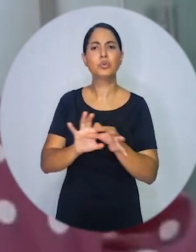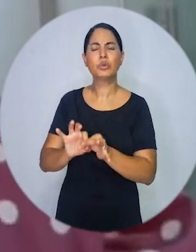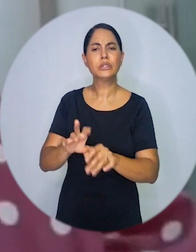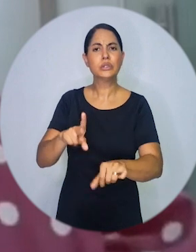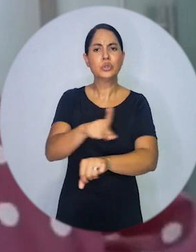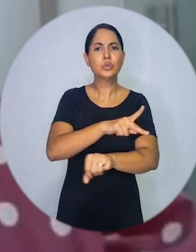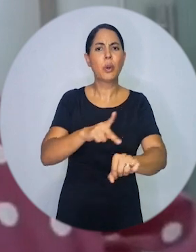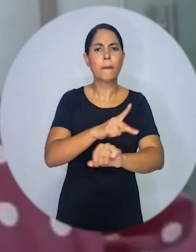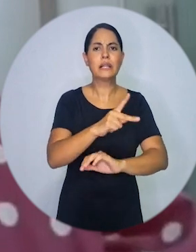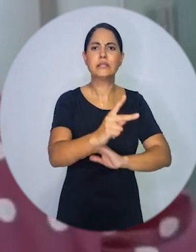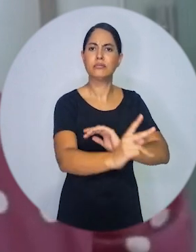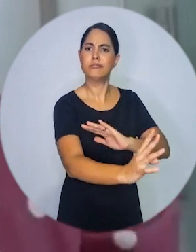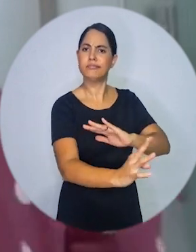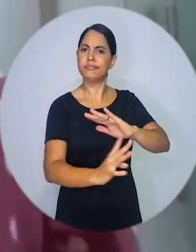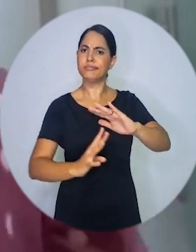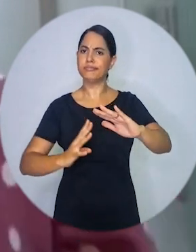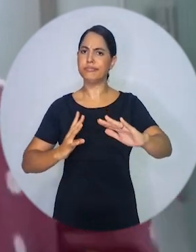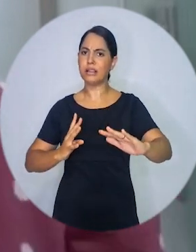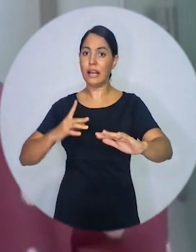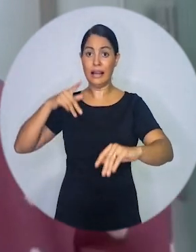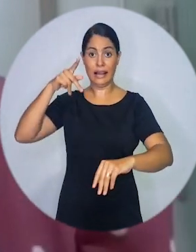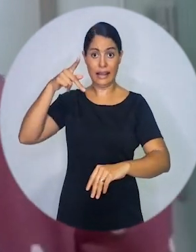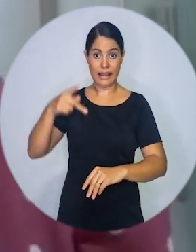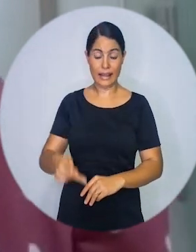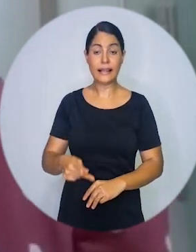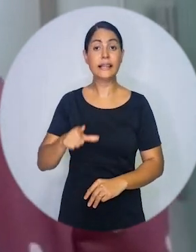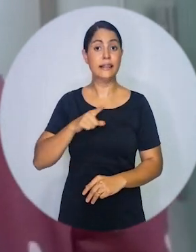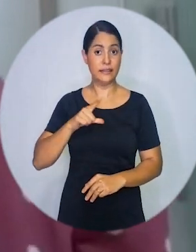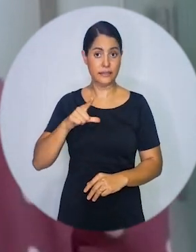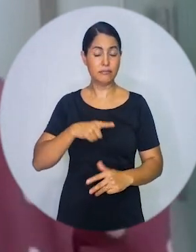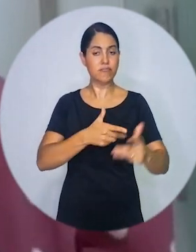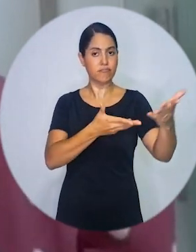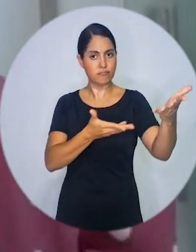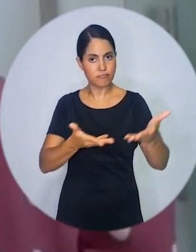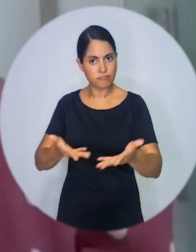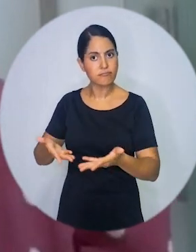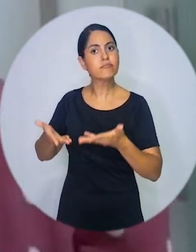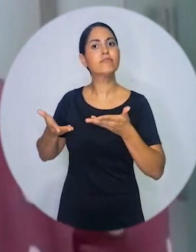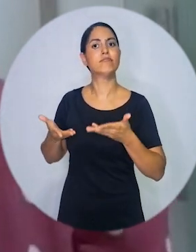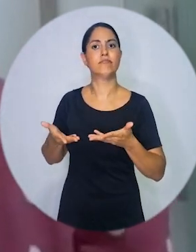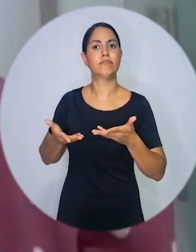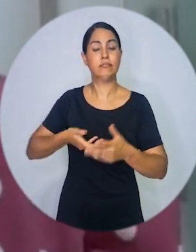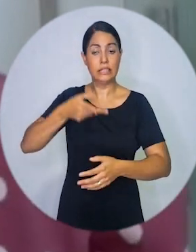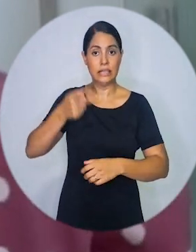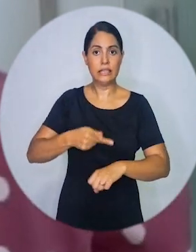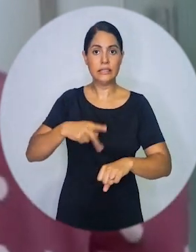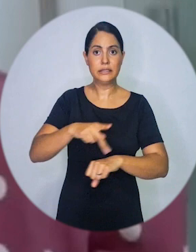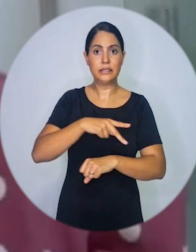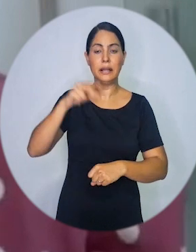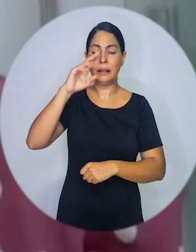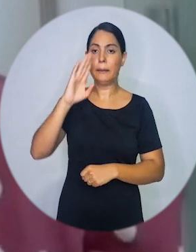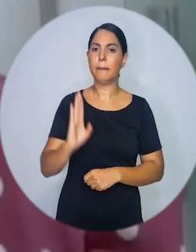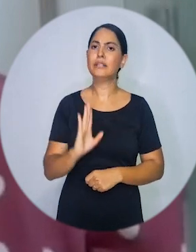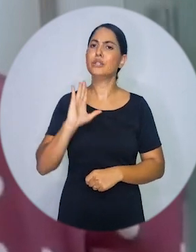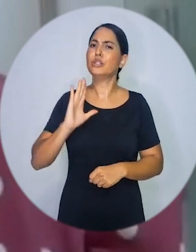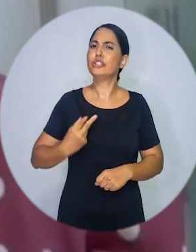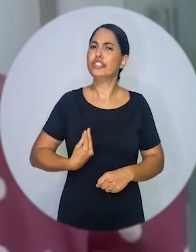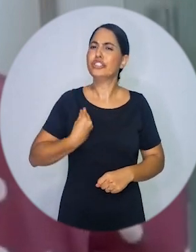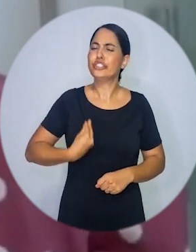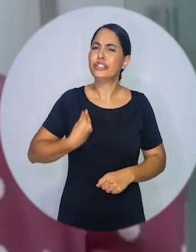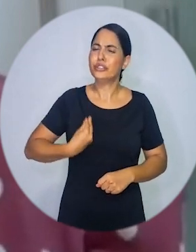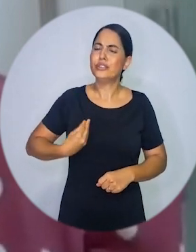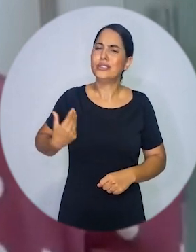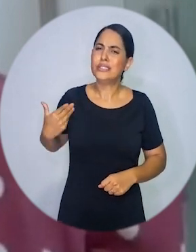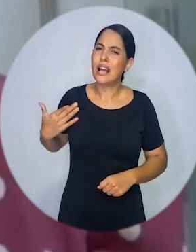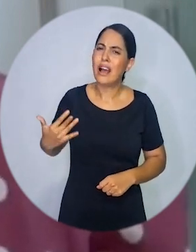direta sobre a questão migratória no Brasil, país reconhecido por sua inclinação acolhedora e no